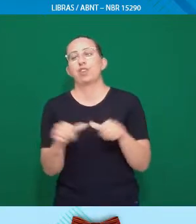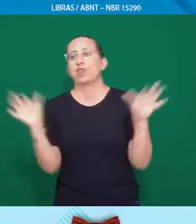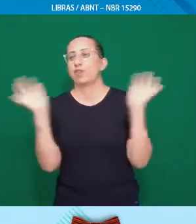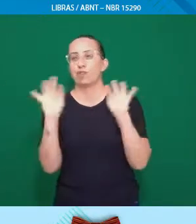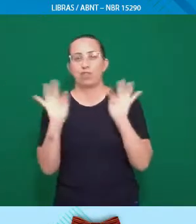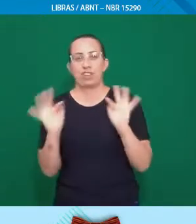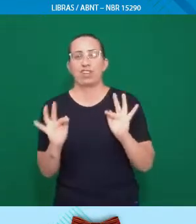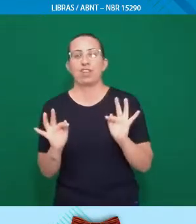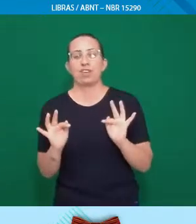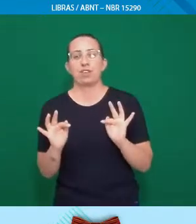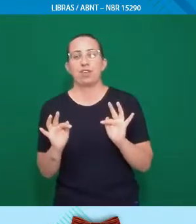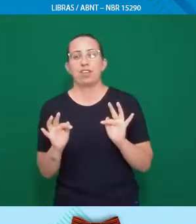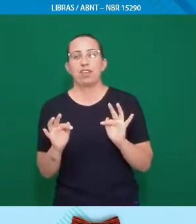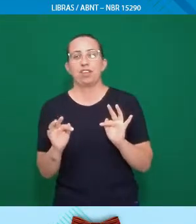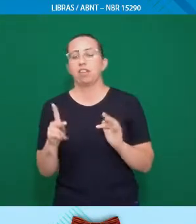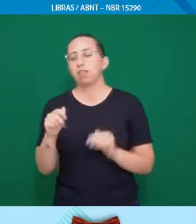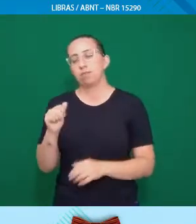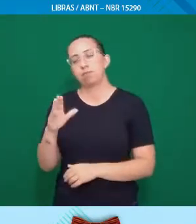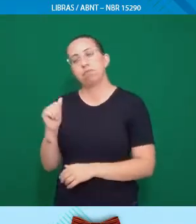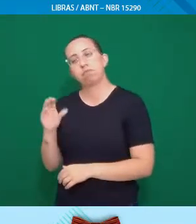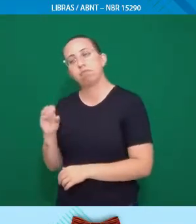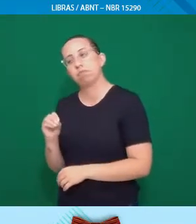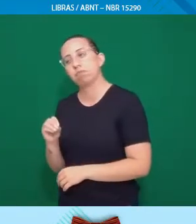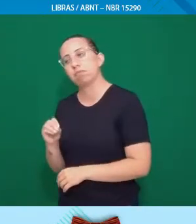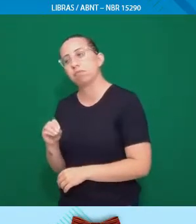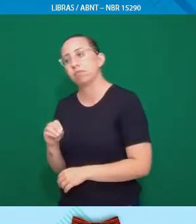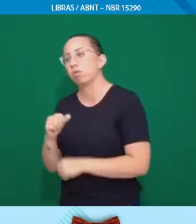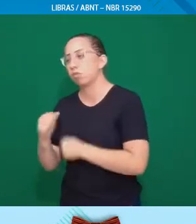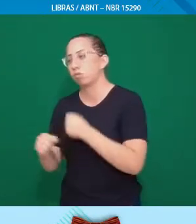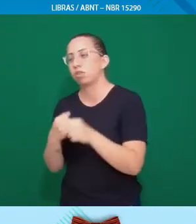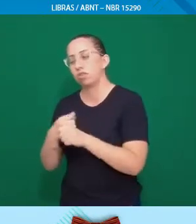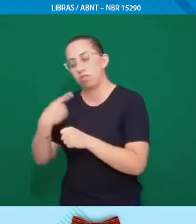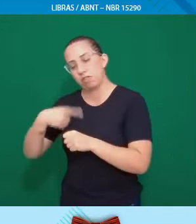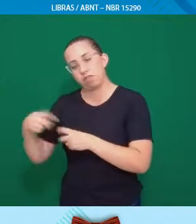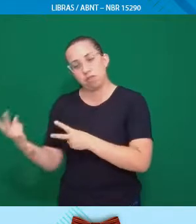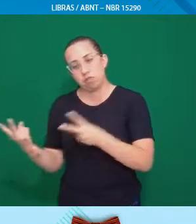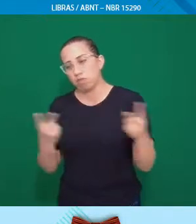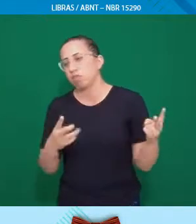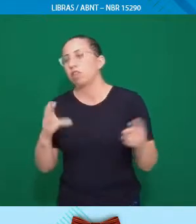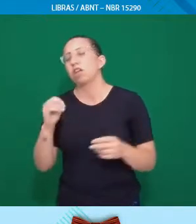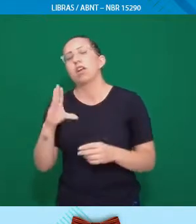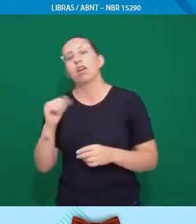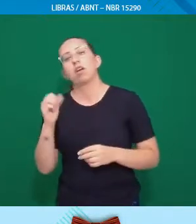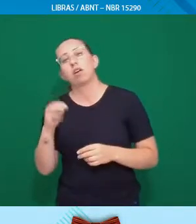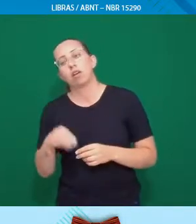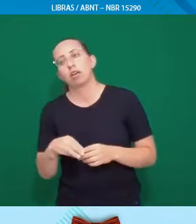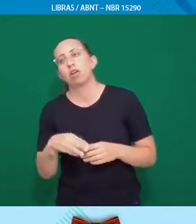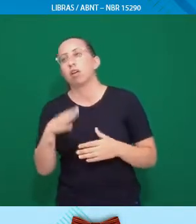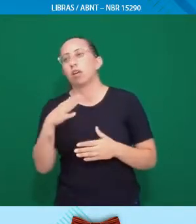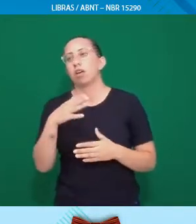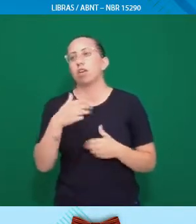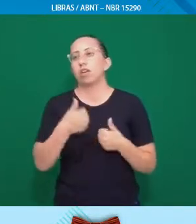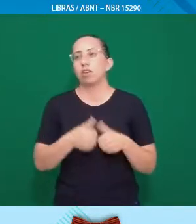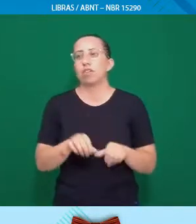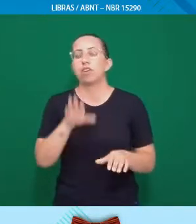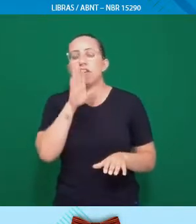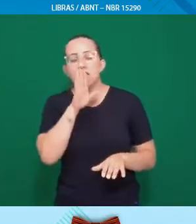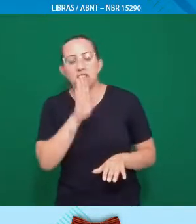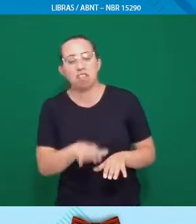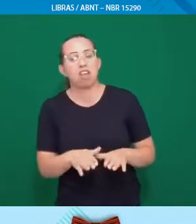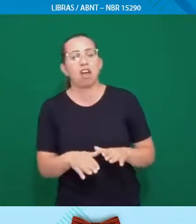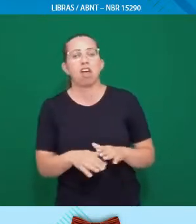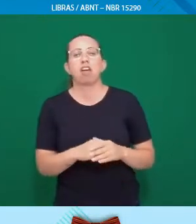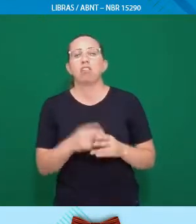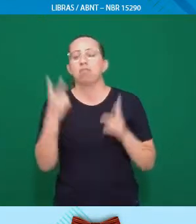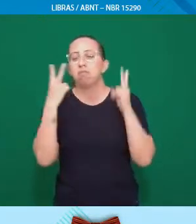primeiro a palavra que eu falei e pago o no ano vindouro aí estarei lá na Coppel fazendo uma visita quero ficar um meio-dia lá